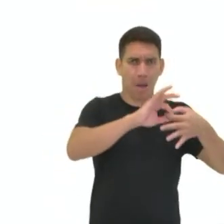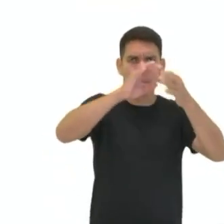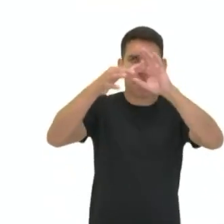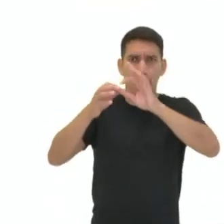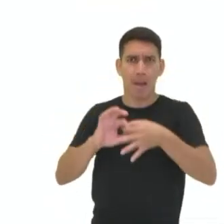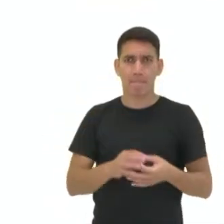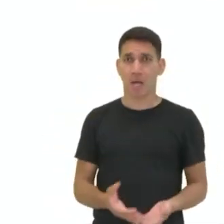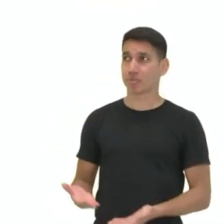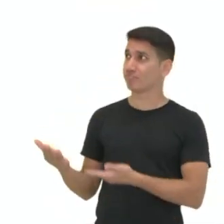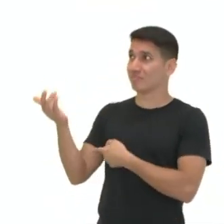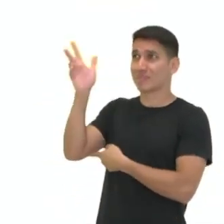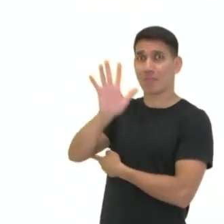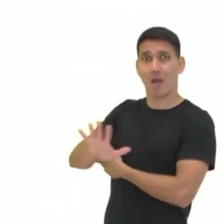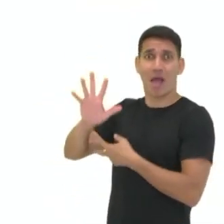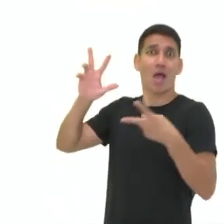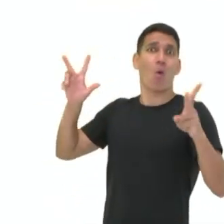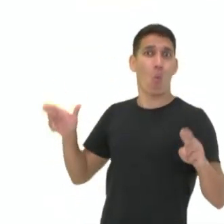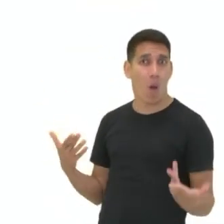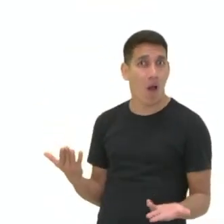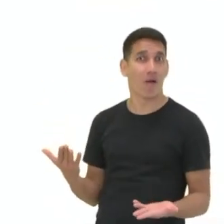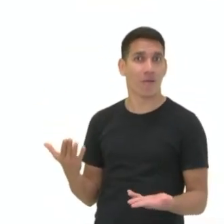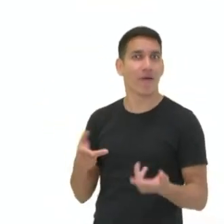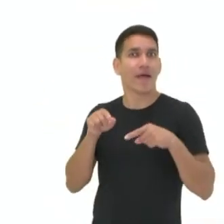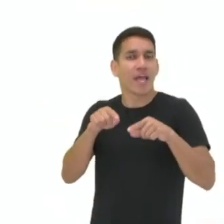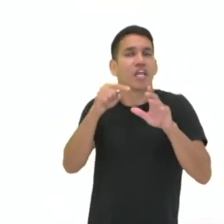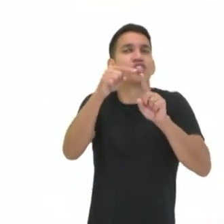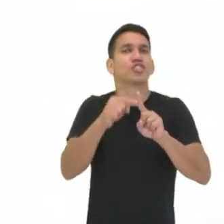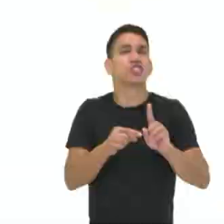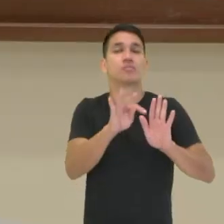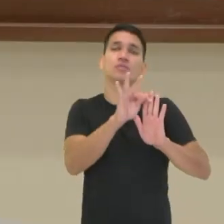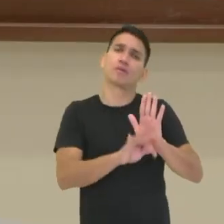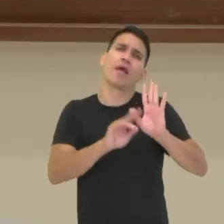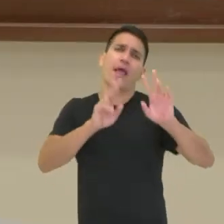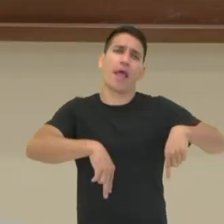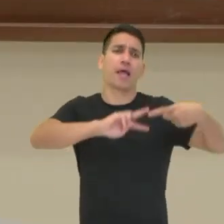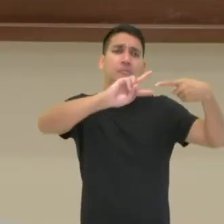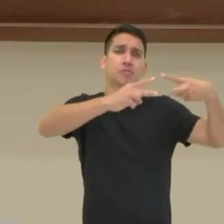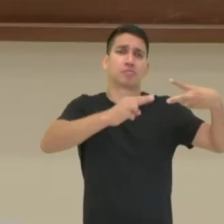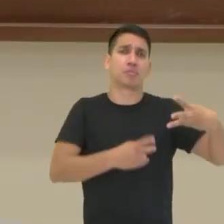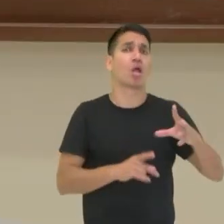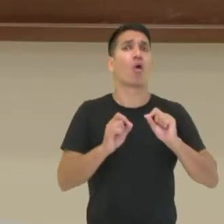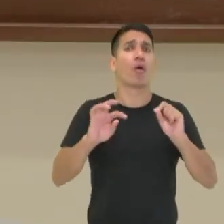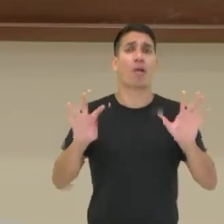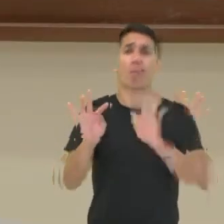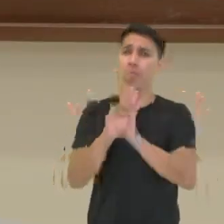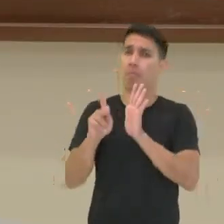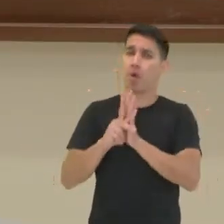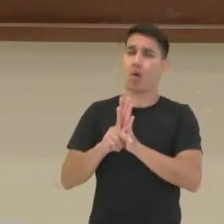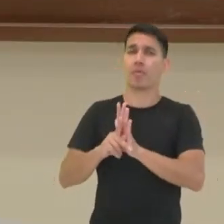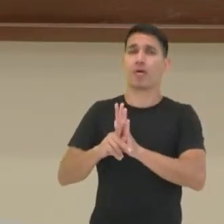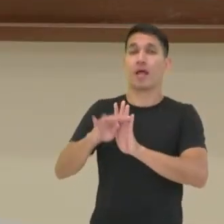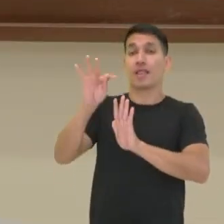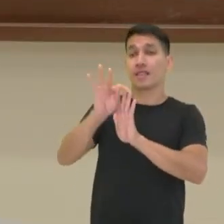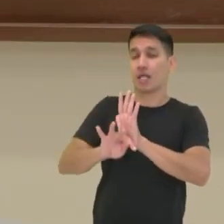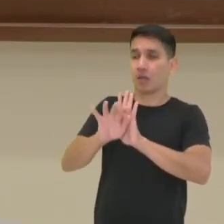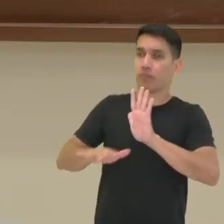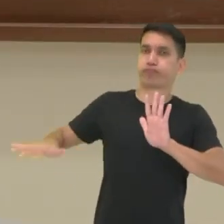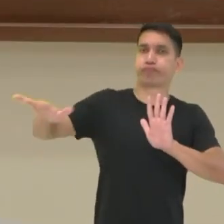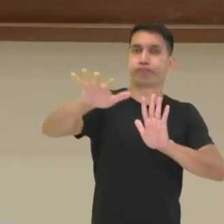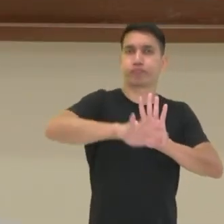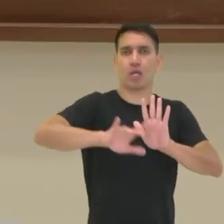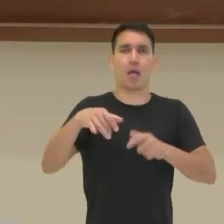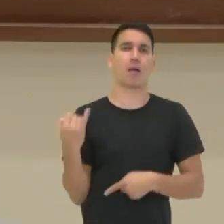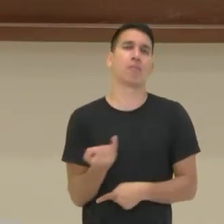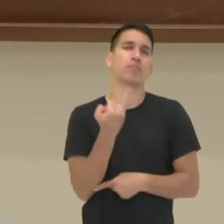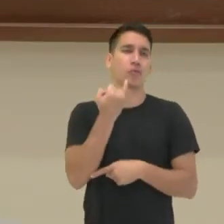cá, e posso voltar para cá. Esse tipo de texto é o hipertexto, que é muito importante na legislação, na